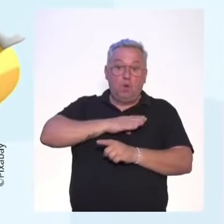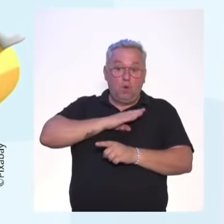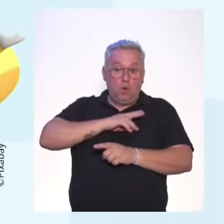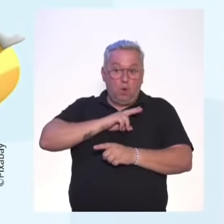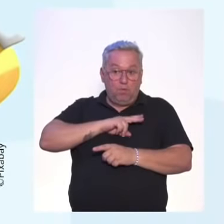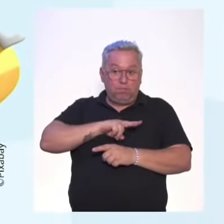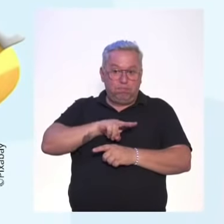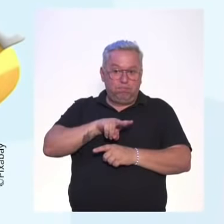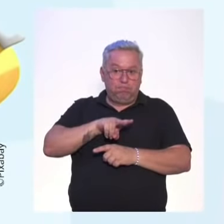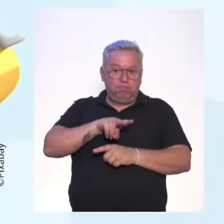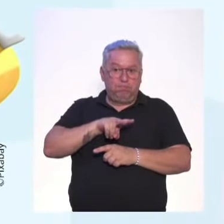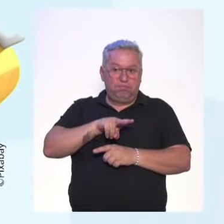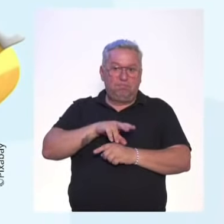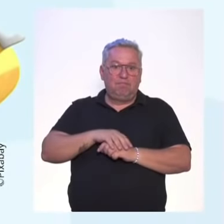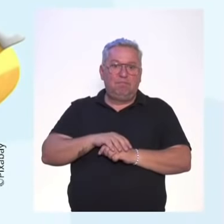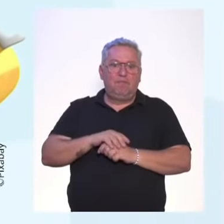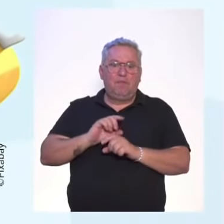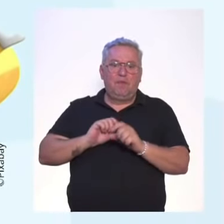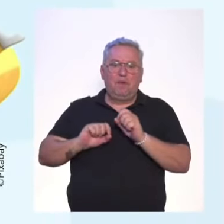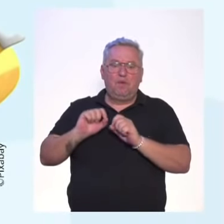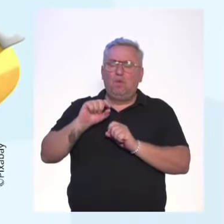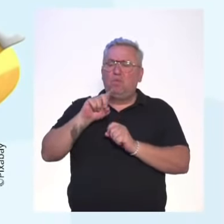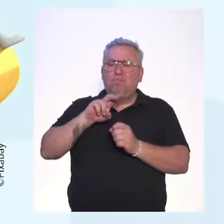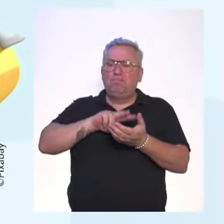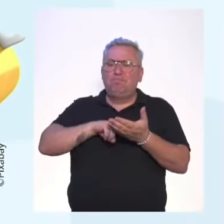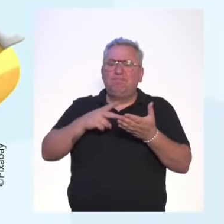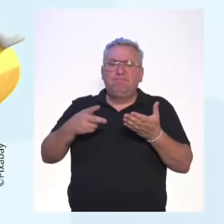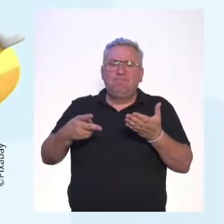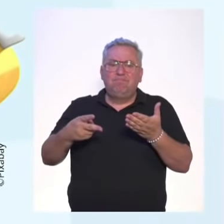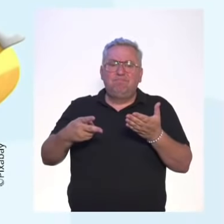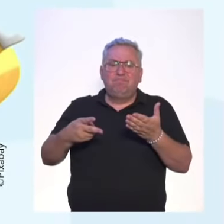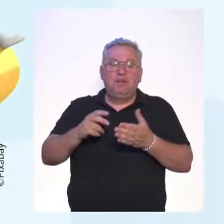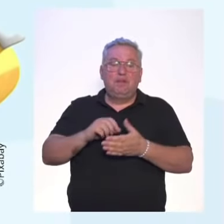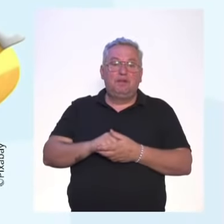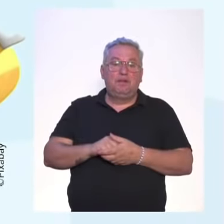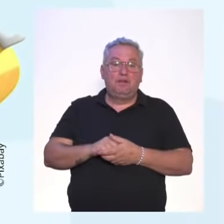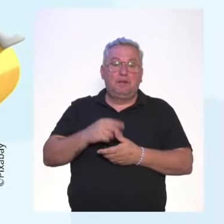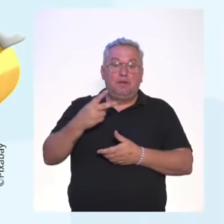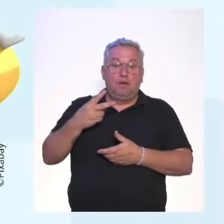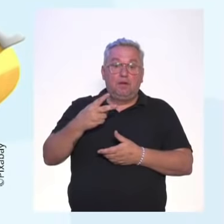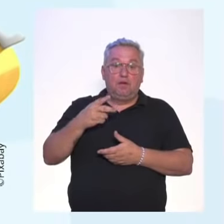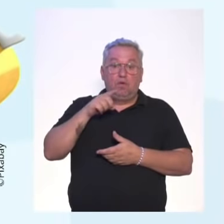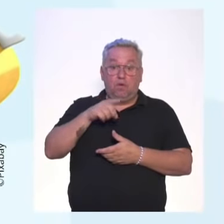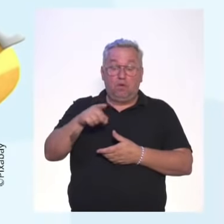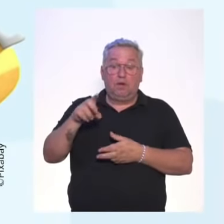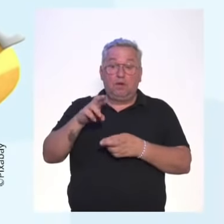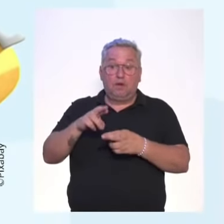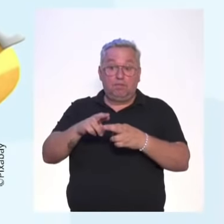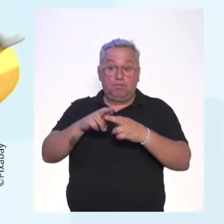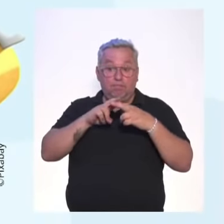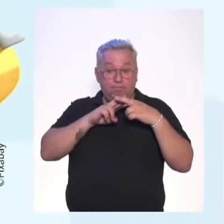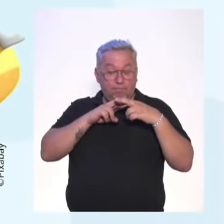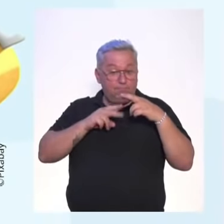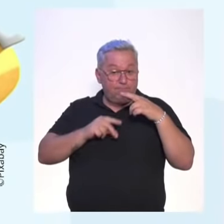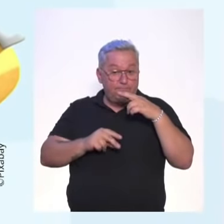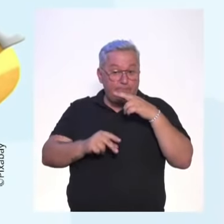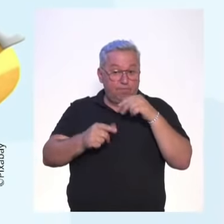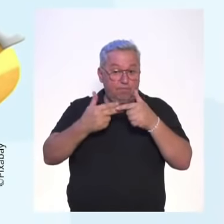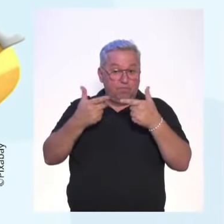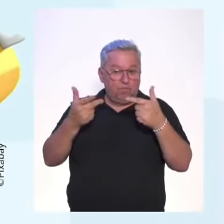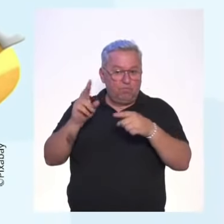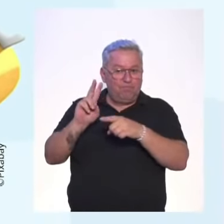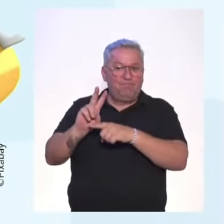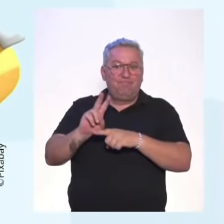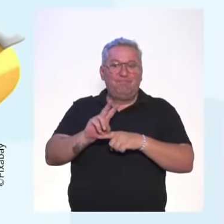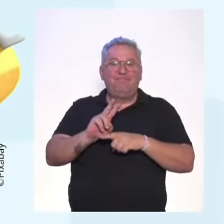pode ver com o coração que como você interpreta né a frase um dia dois Tu te tornas eternamente responsável